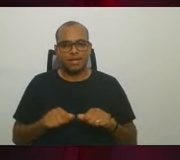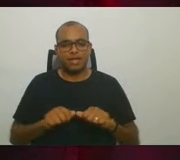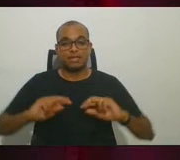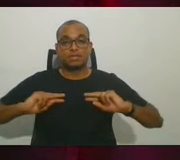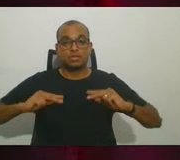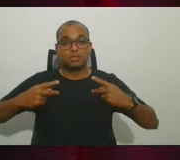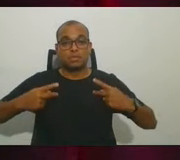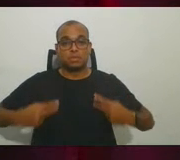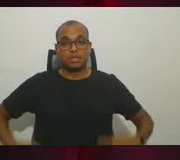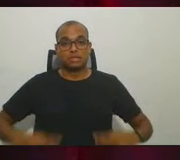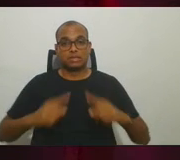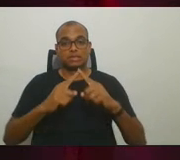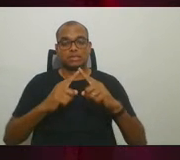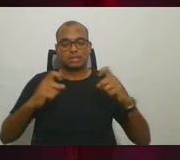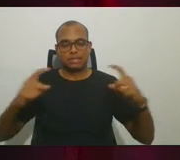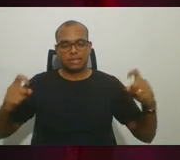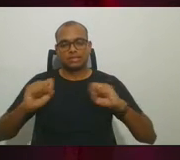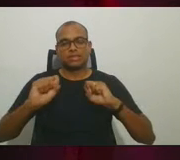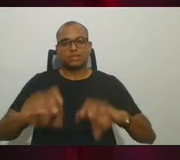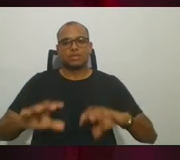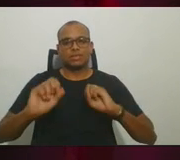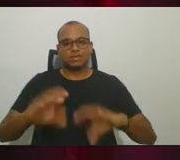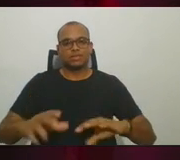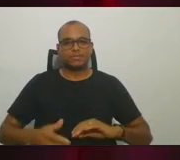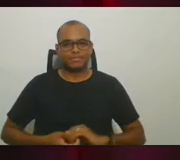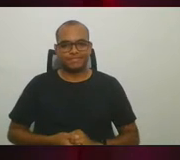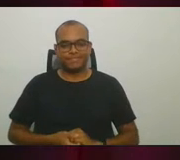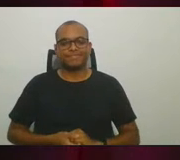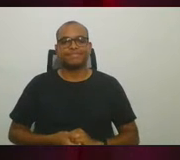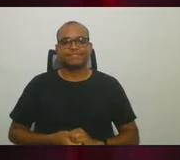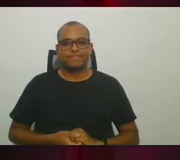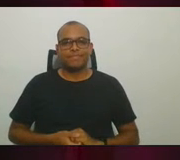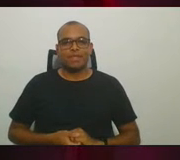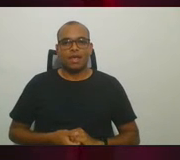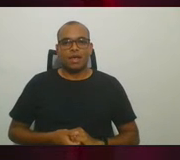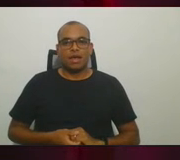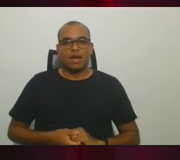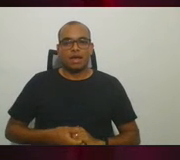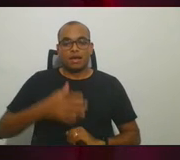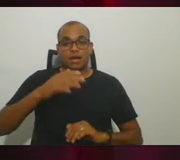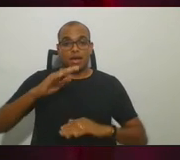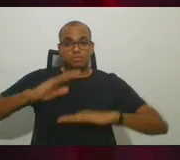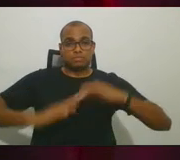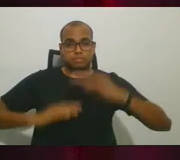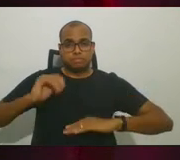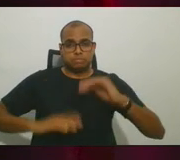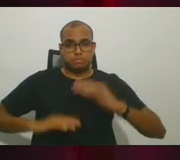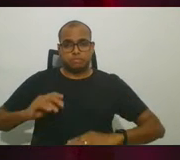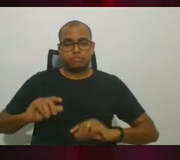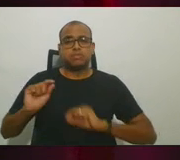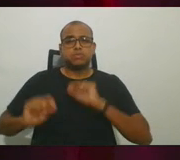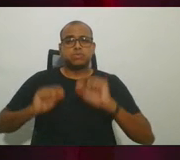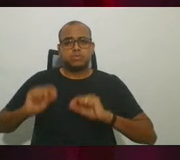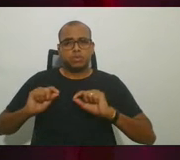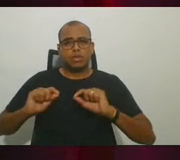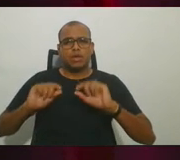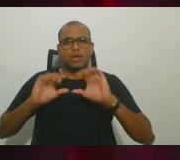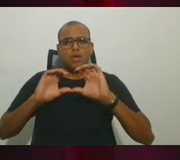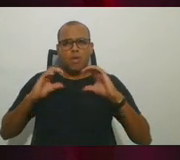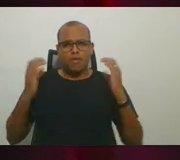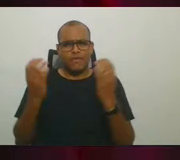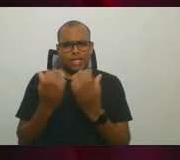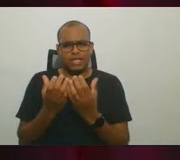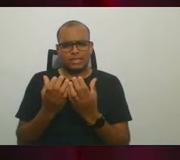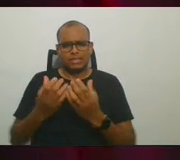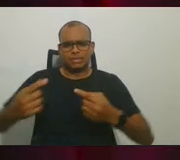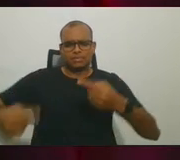humanidades, ciências e educação. Entre as atividades estão conferências, mesas